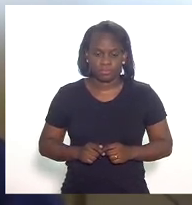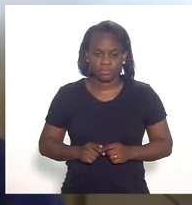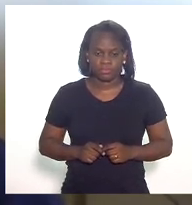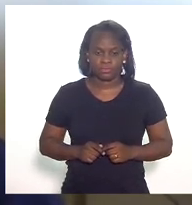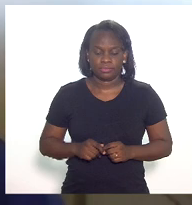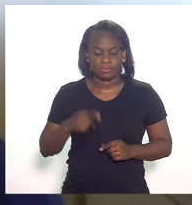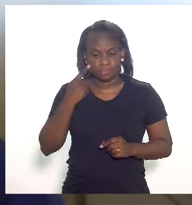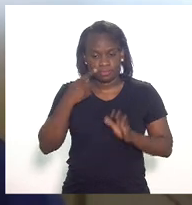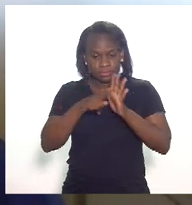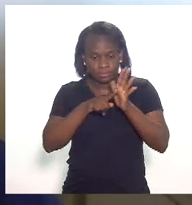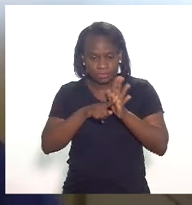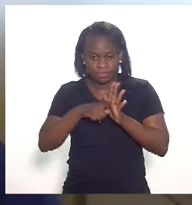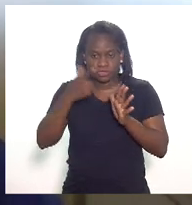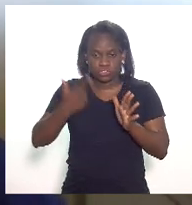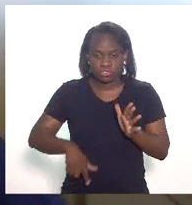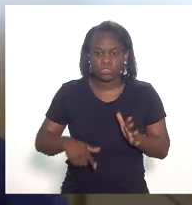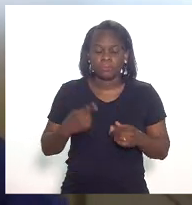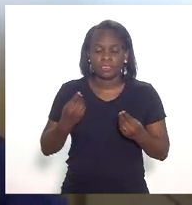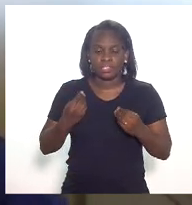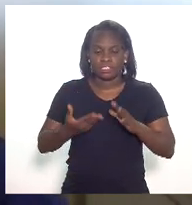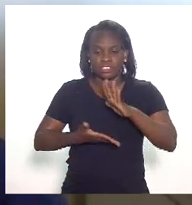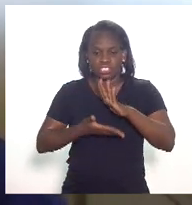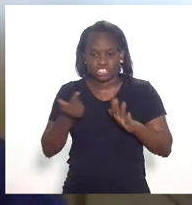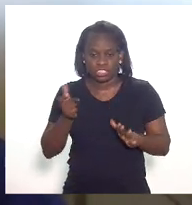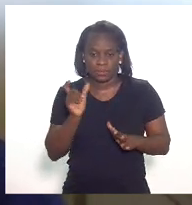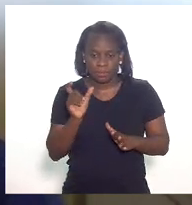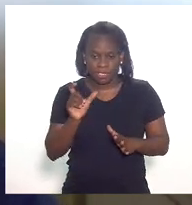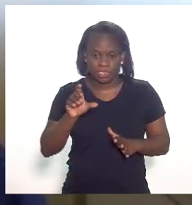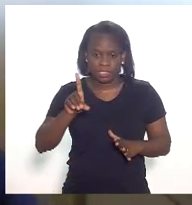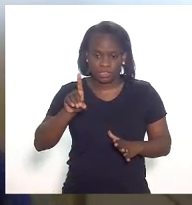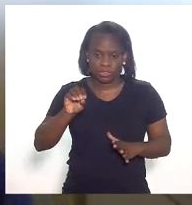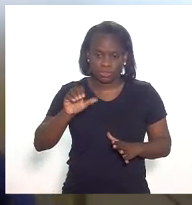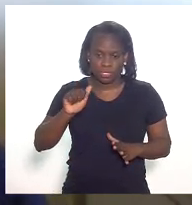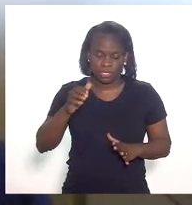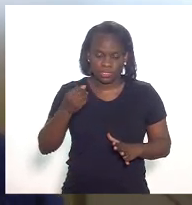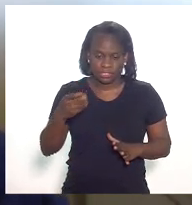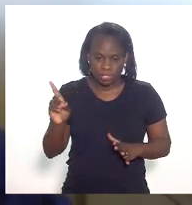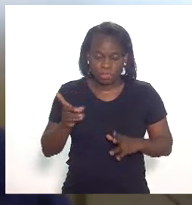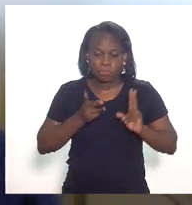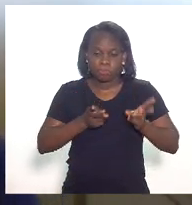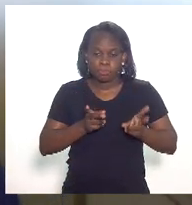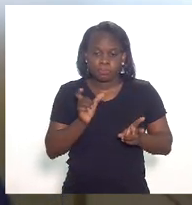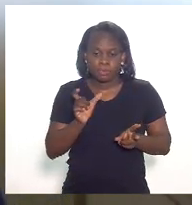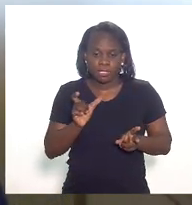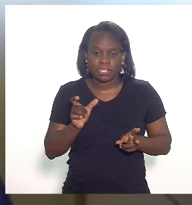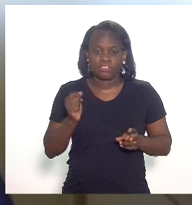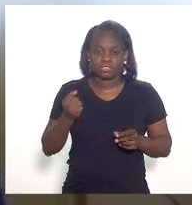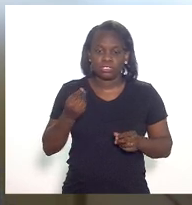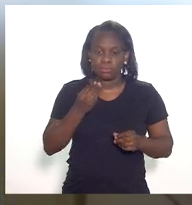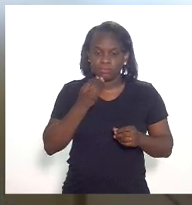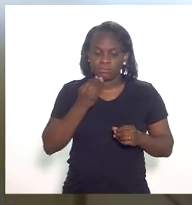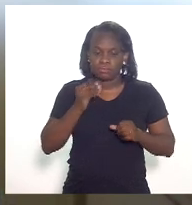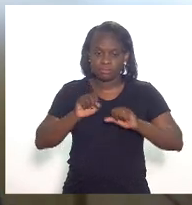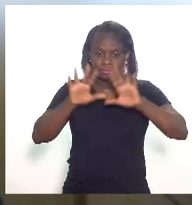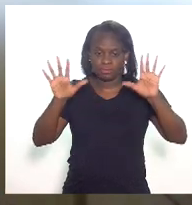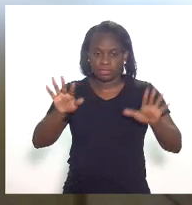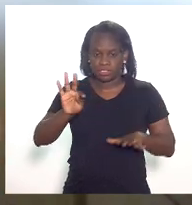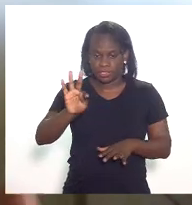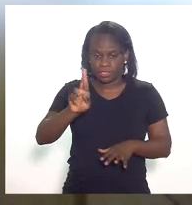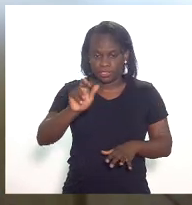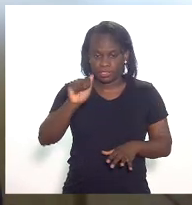ser revista no sentido de retirar o termo doação e se manter só a palavra transparência.